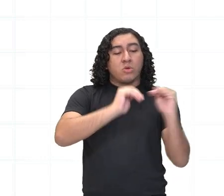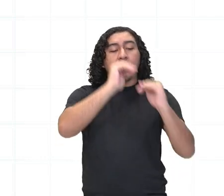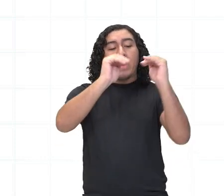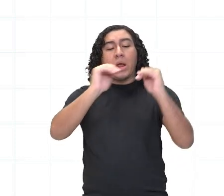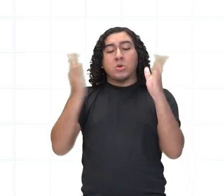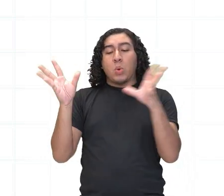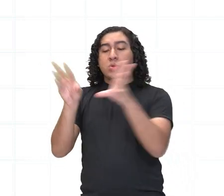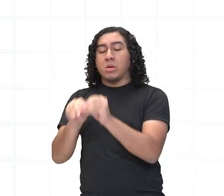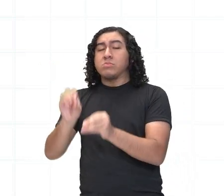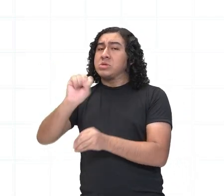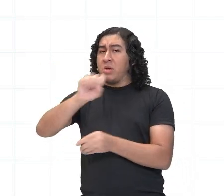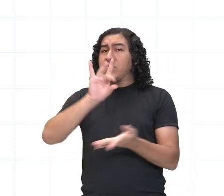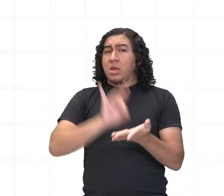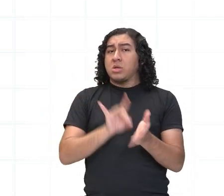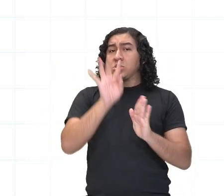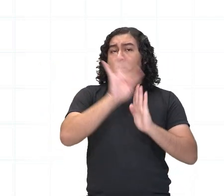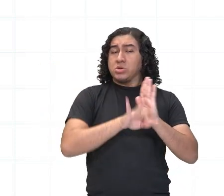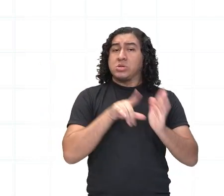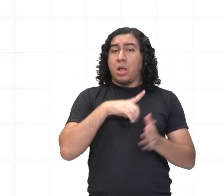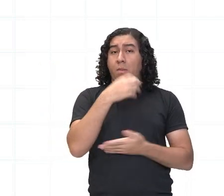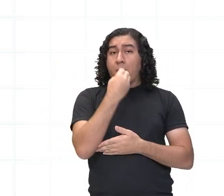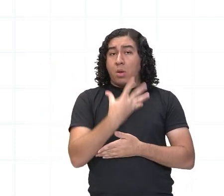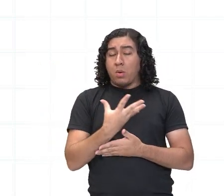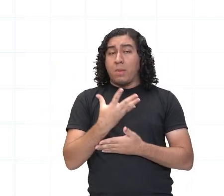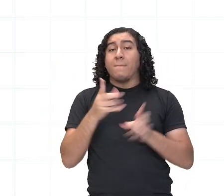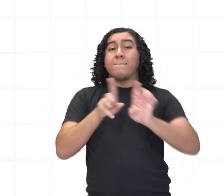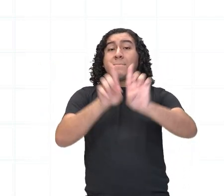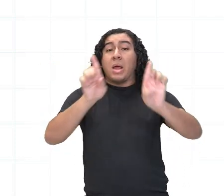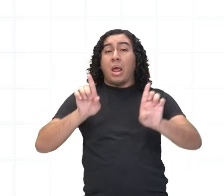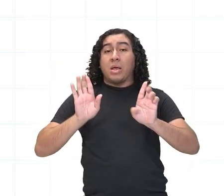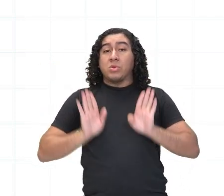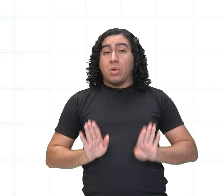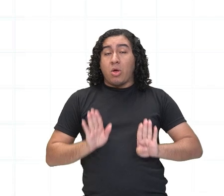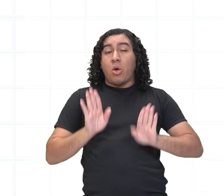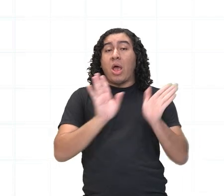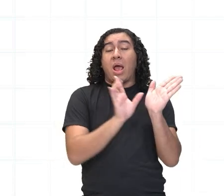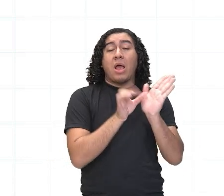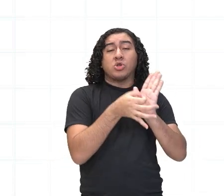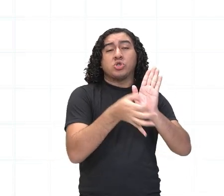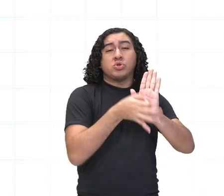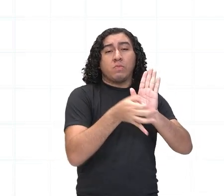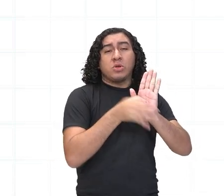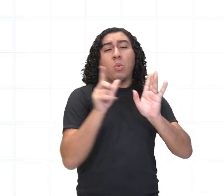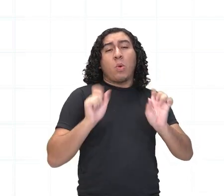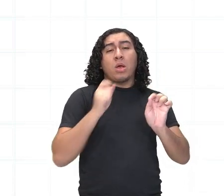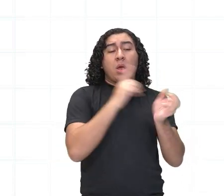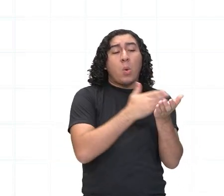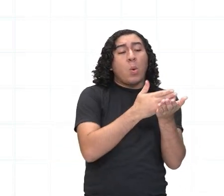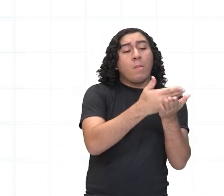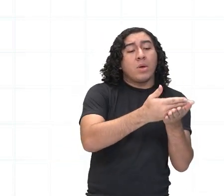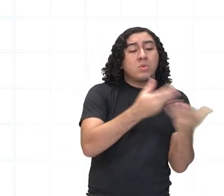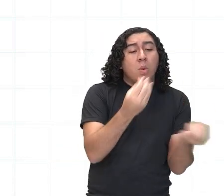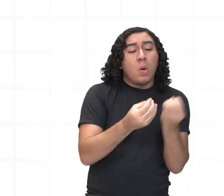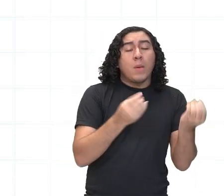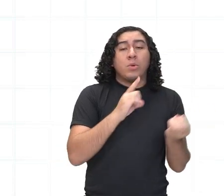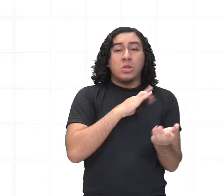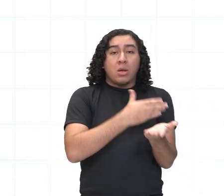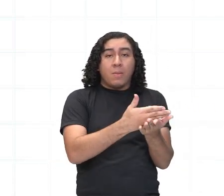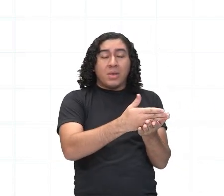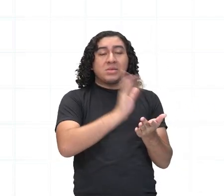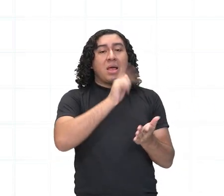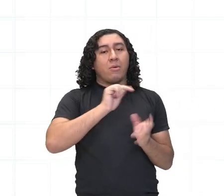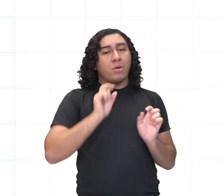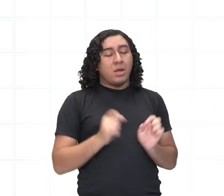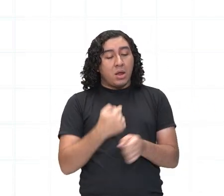é verdade, um bom texto tem esses elementos. Mas no artigo de opinião, o que é a introdução? Ora, é a parte em que